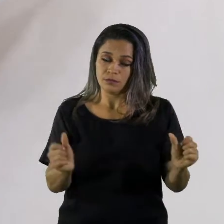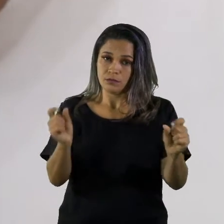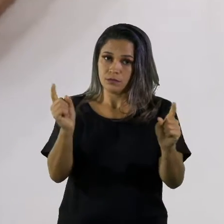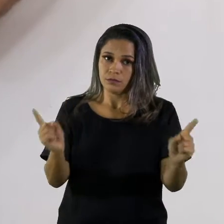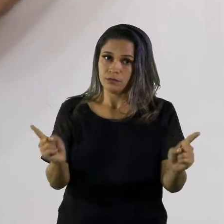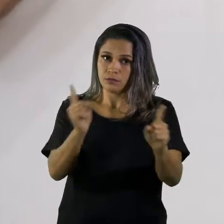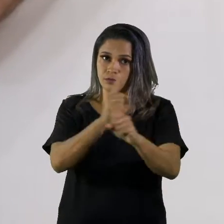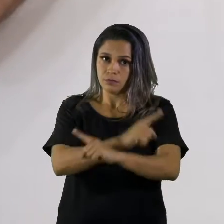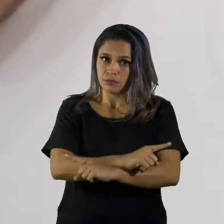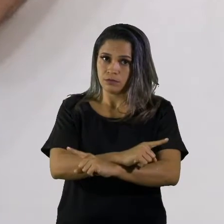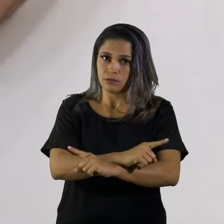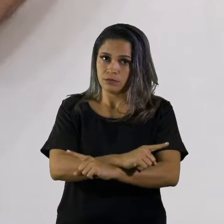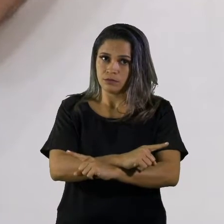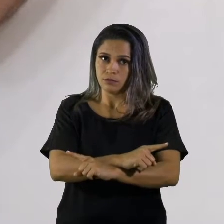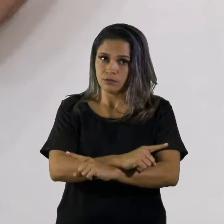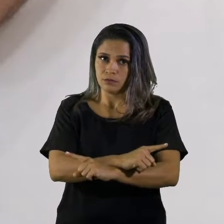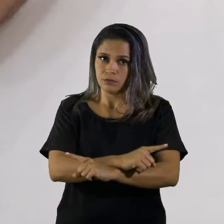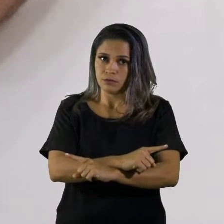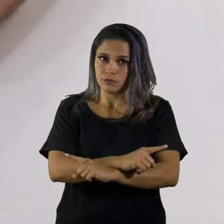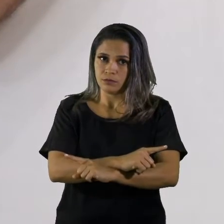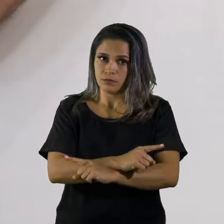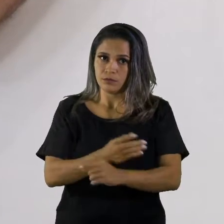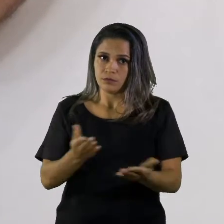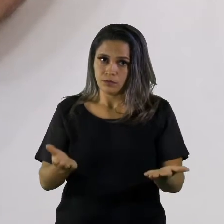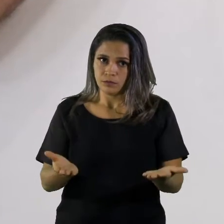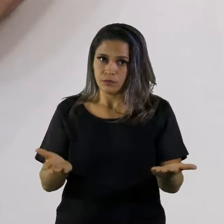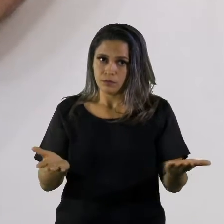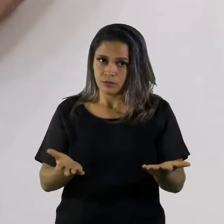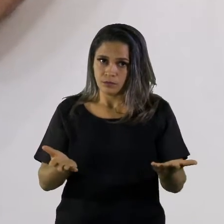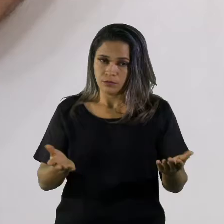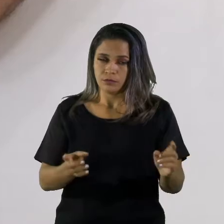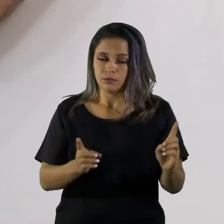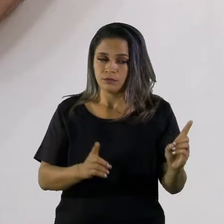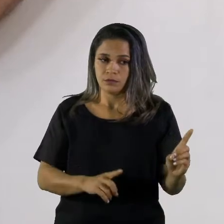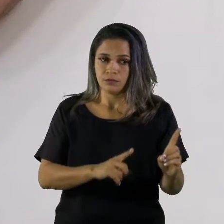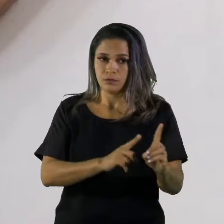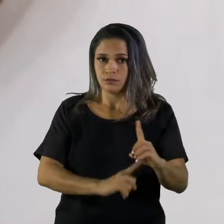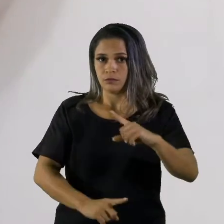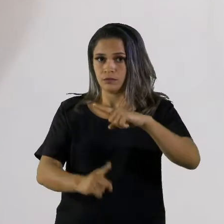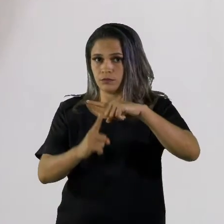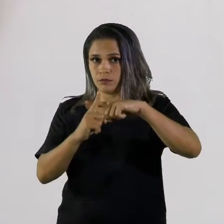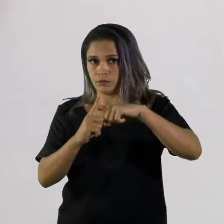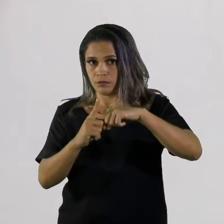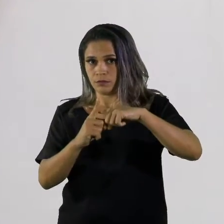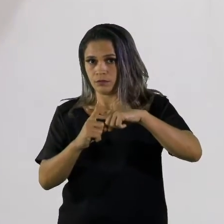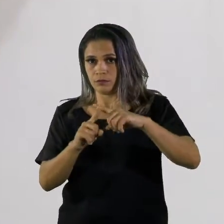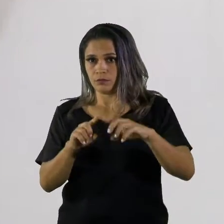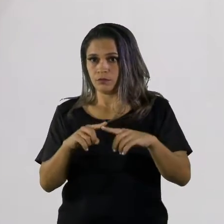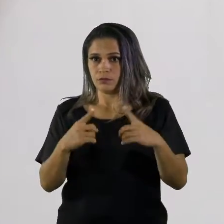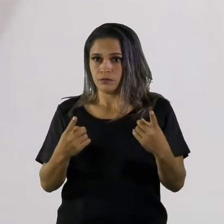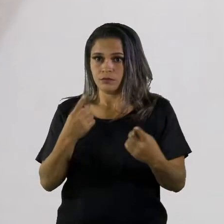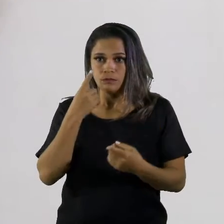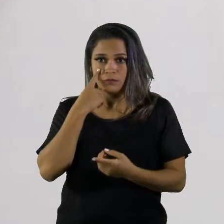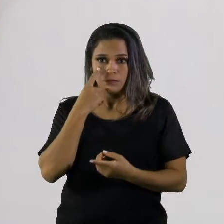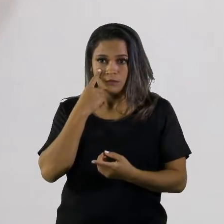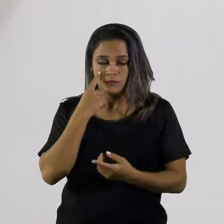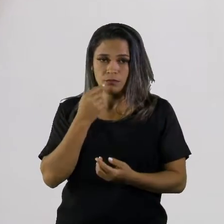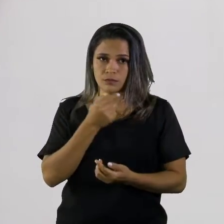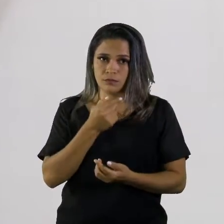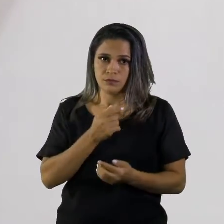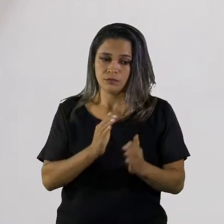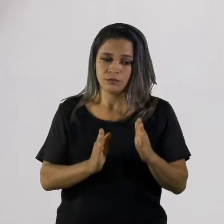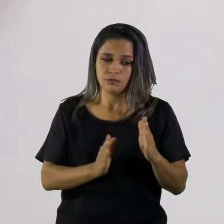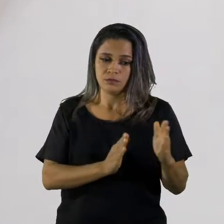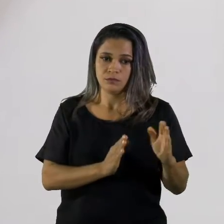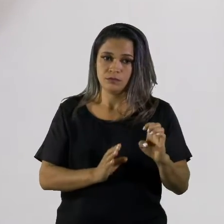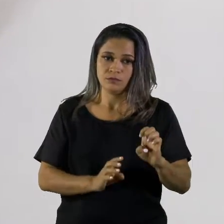E aí eu transformaria isso aqui, faria com que ele se tornasse positivo. Só que olha o que está dizendo aqui do lado esquerdo, ó,